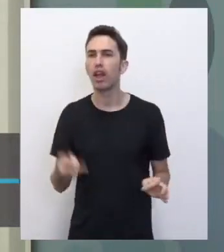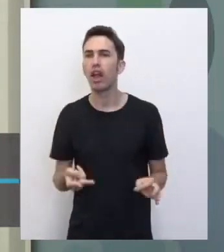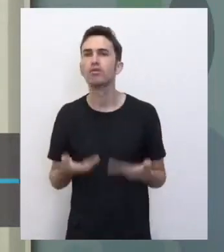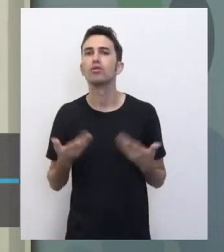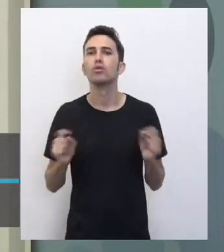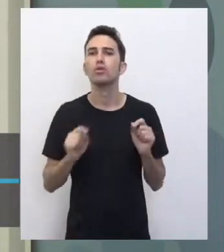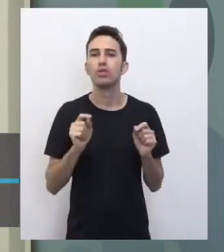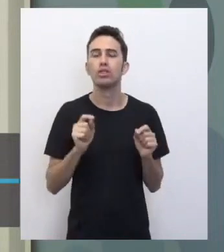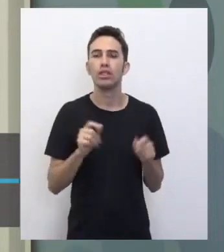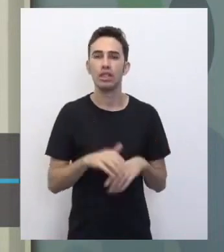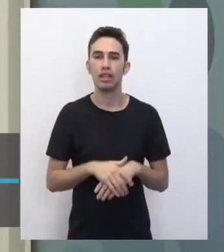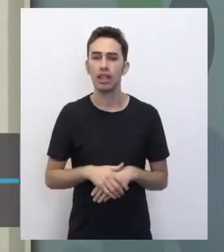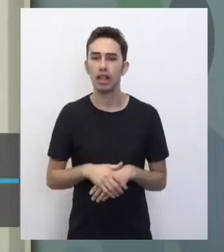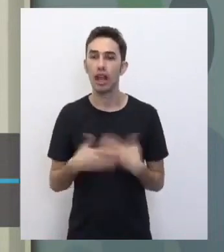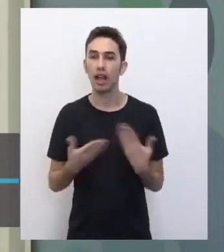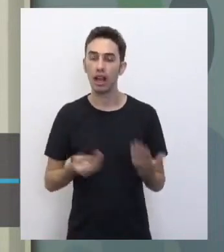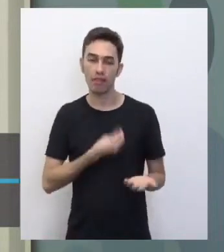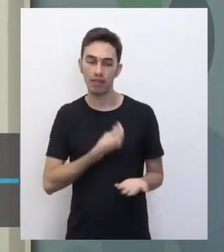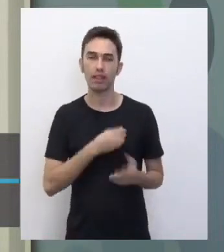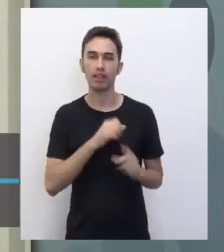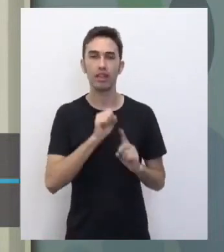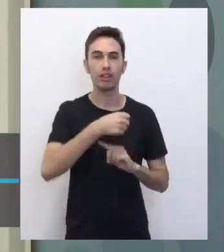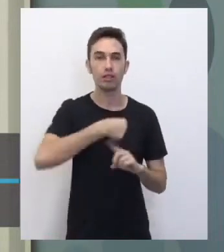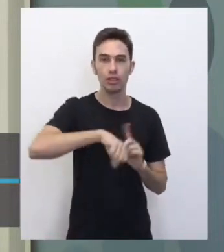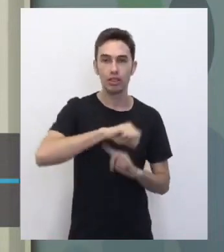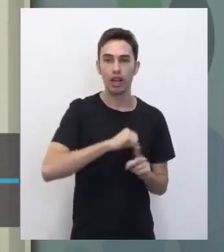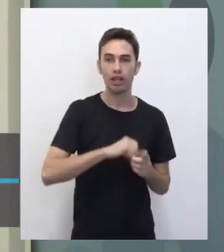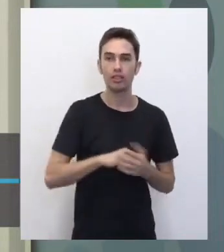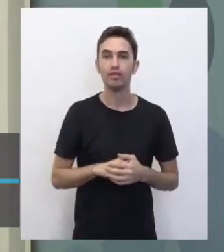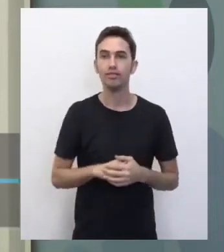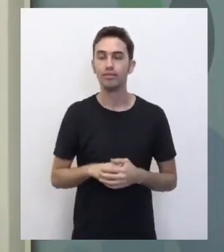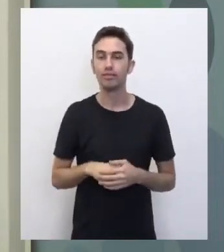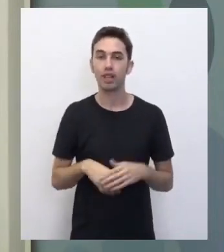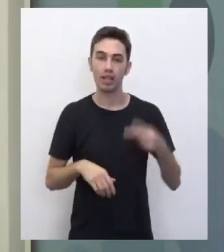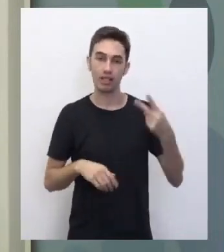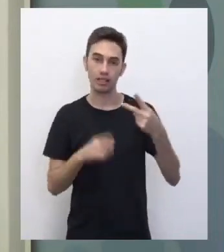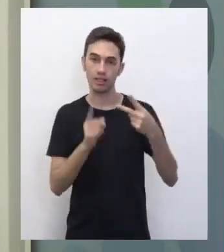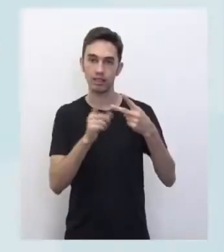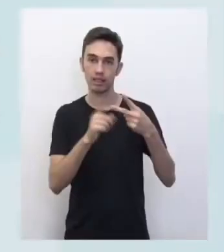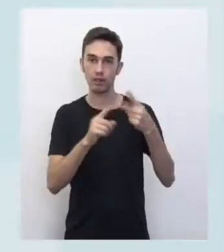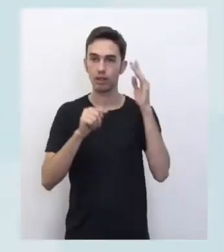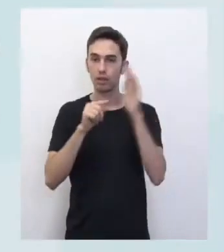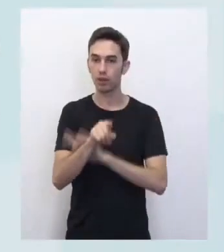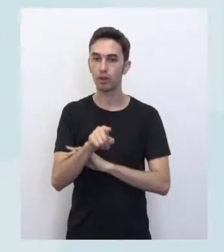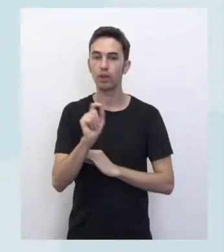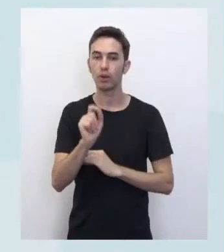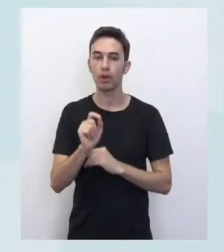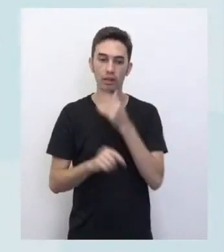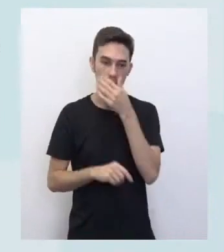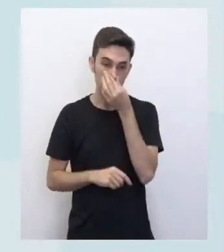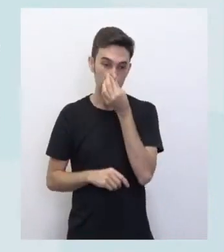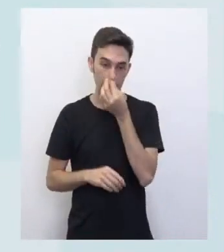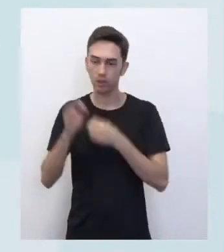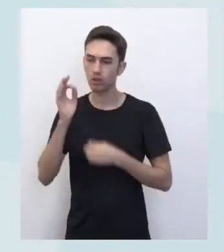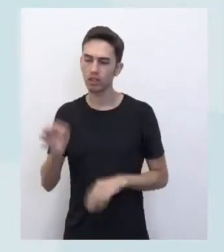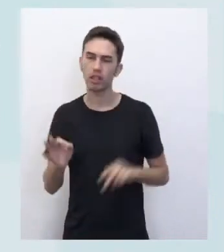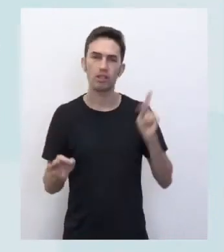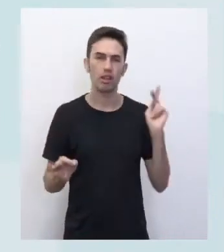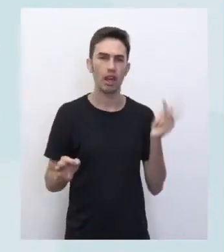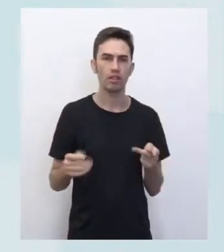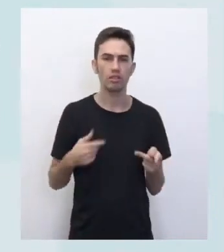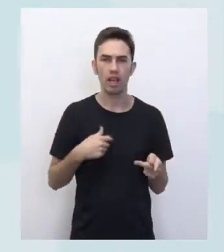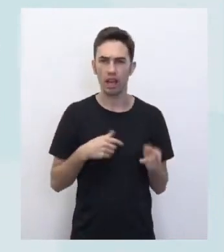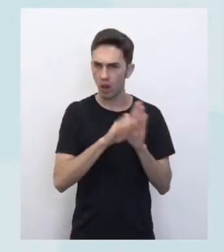que é errado na nossa vida, na sociedade. A segunda questão que aparece dentro desse questionário é: o certo e o errado são